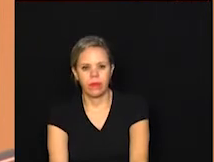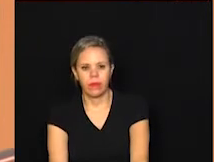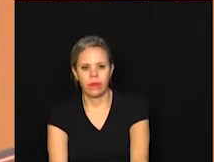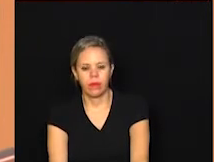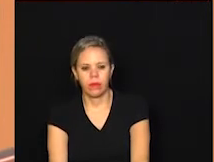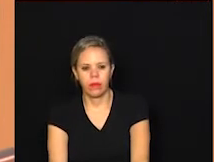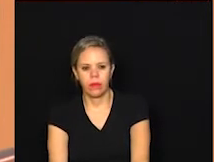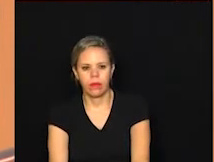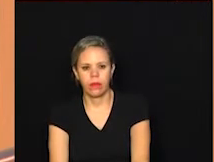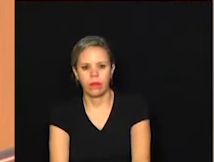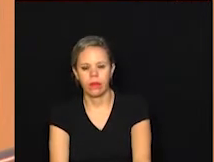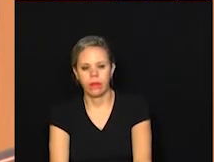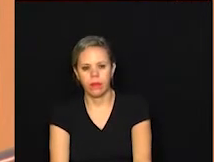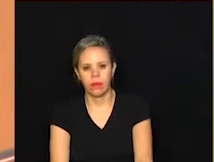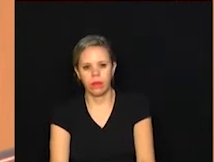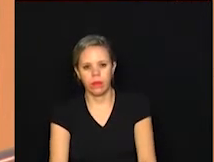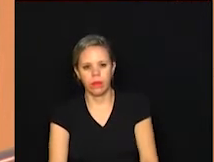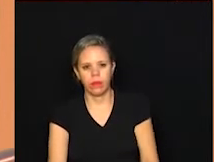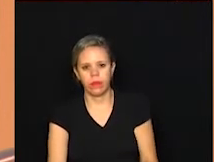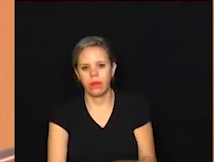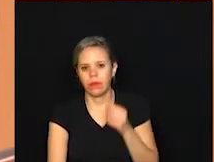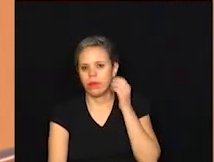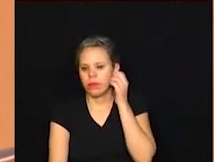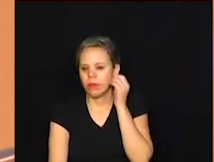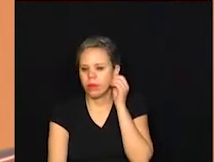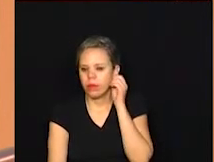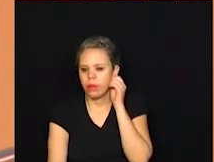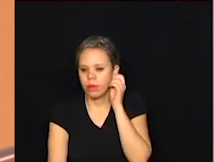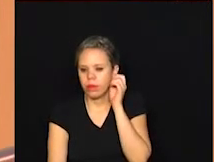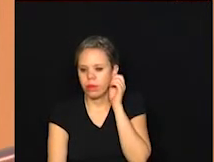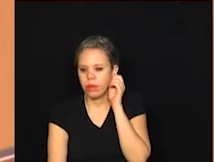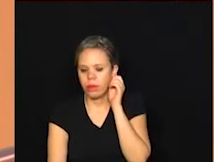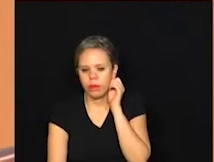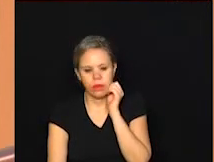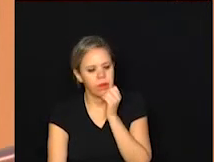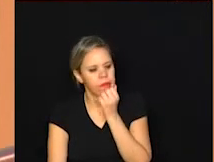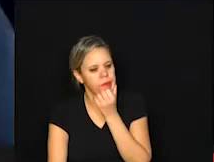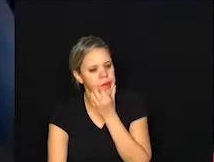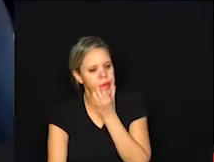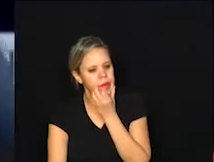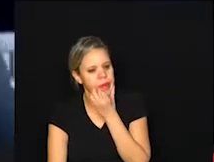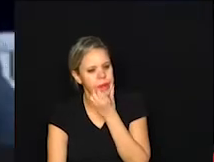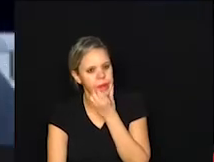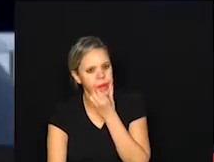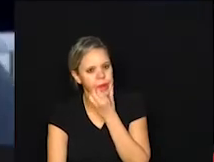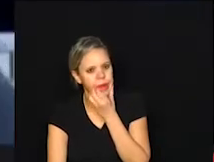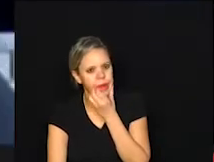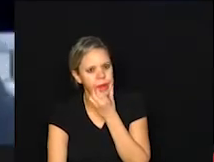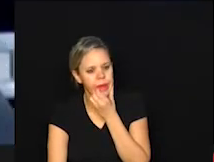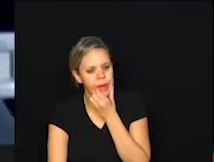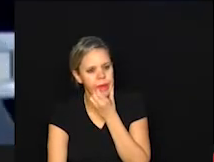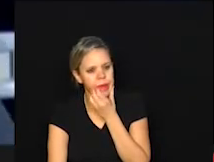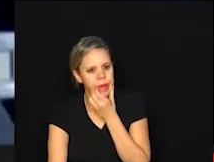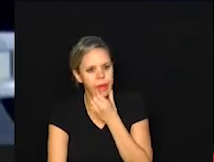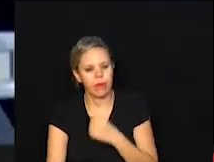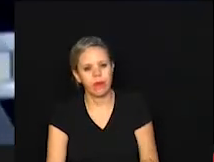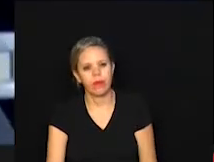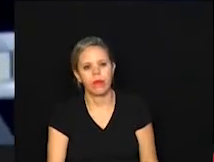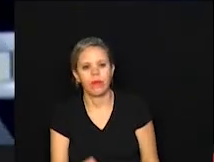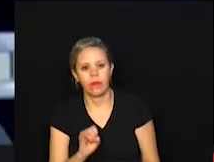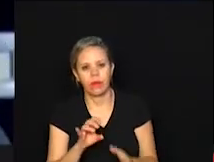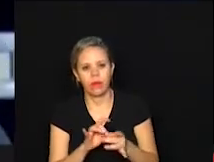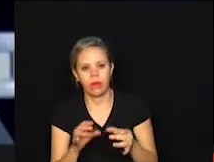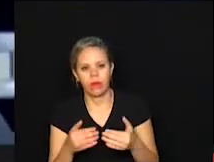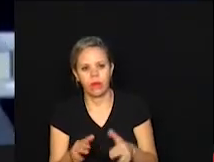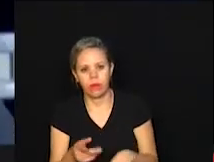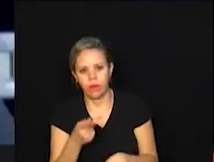Marcelo, você quer fazer um comentáriozinho? Enquanto a Jaque, se você me permite,